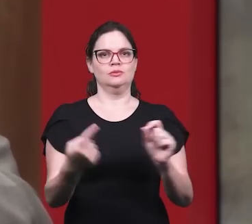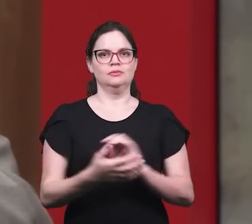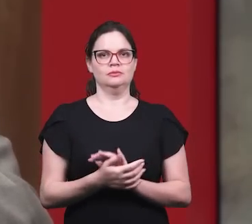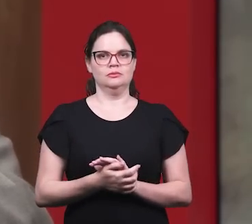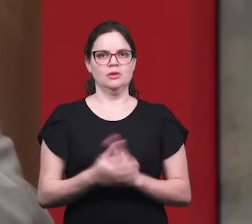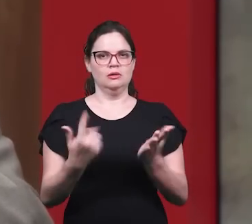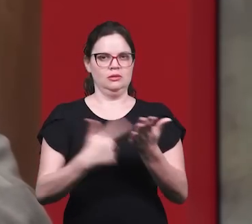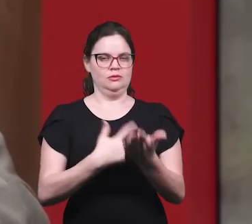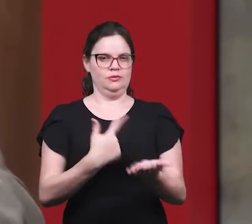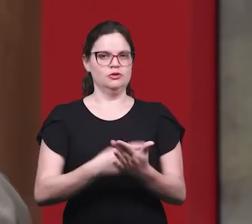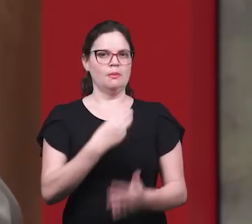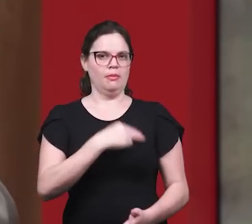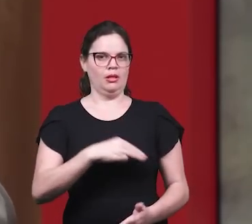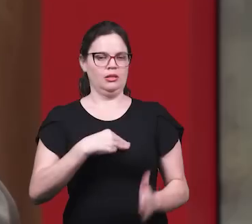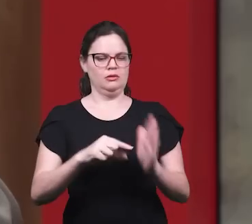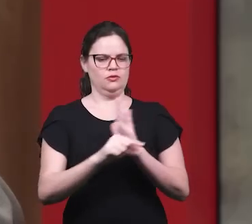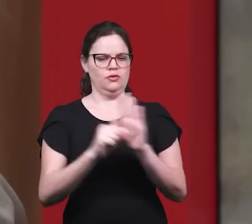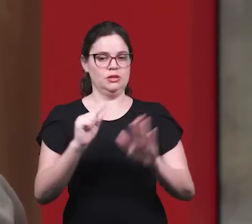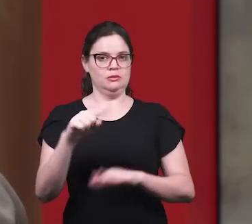o seguinte.